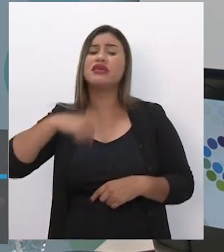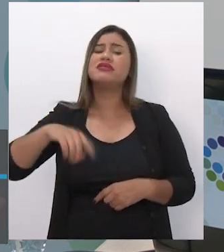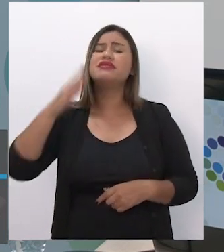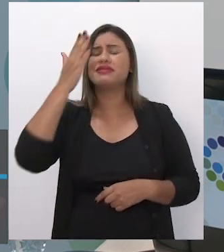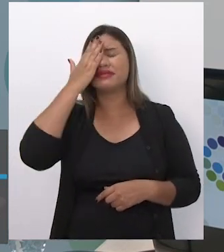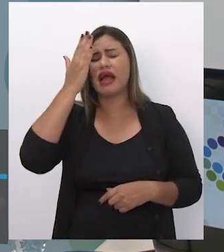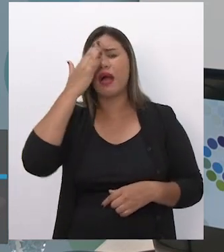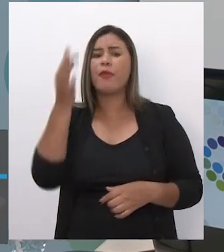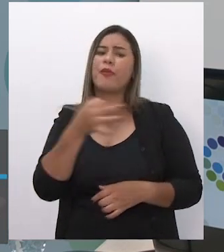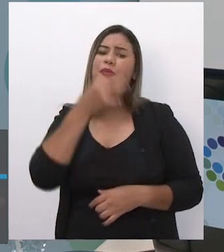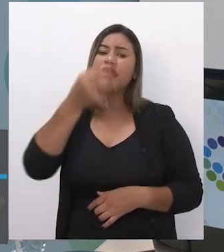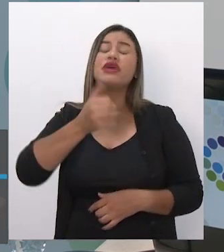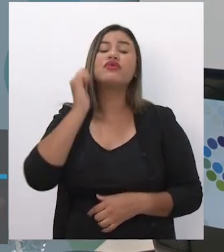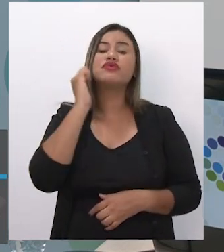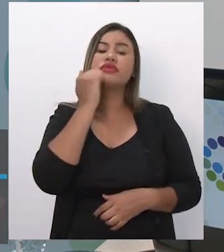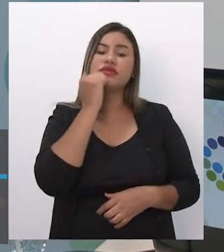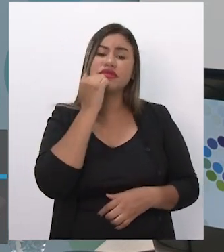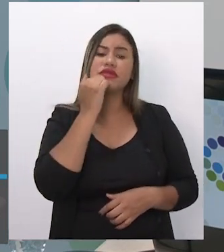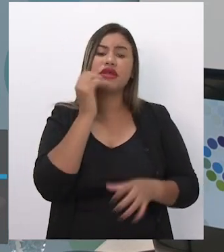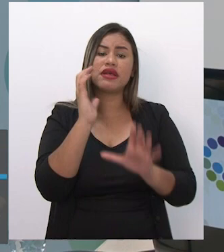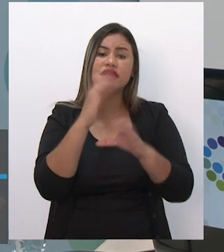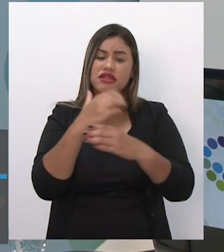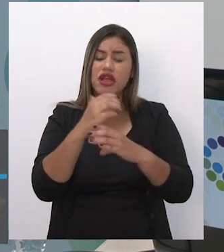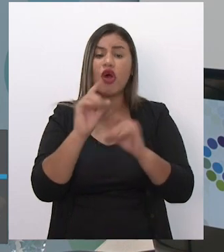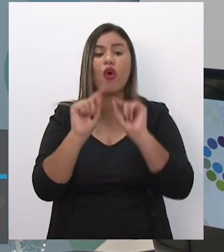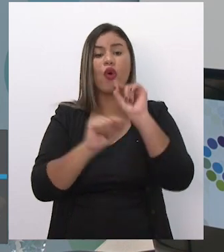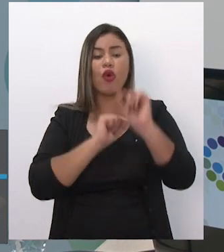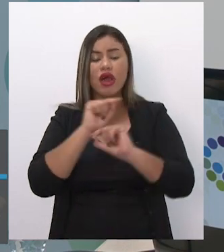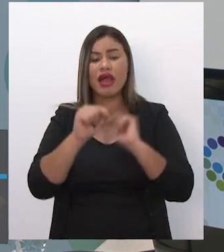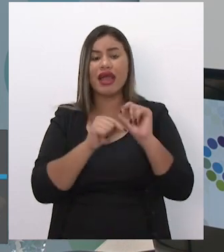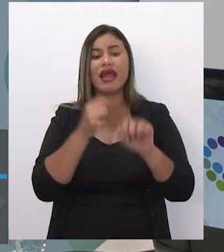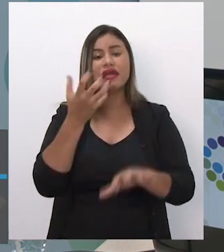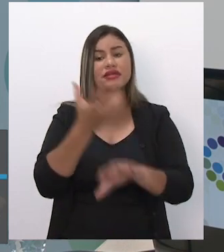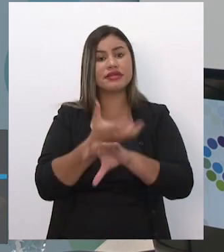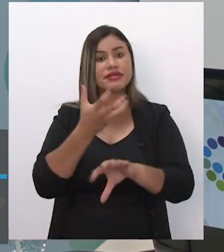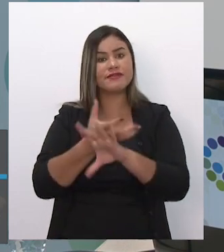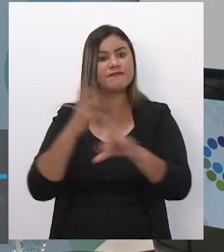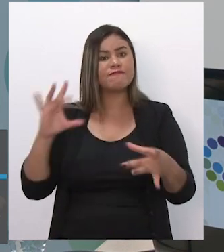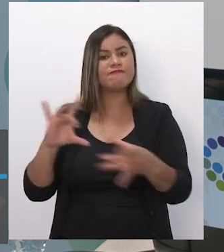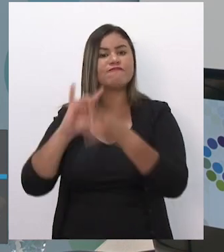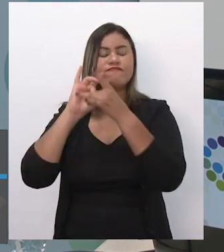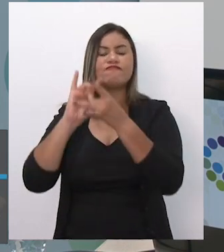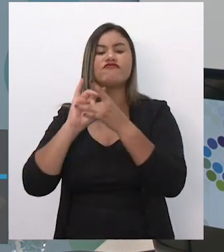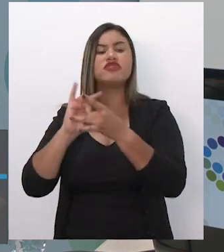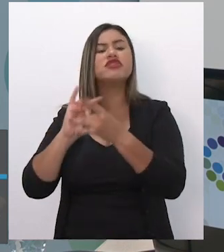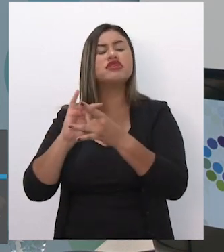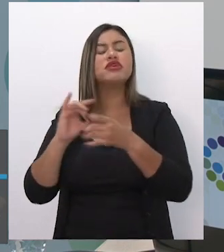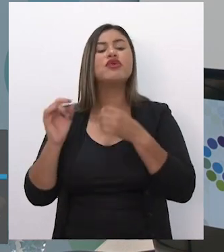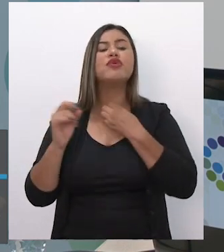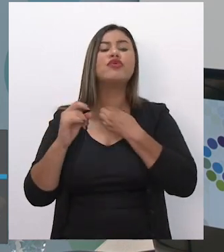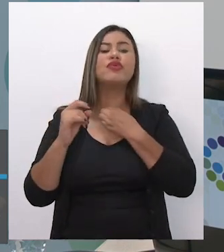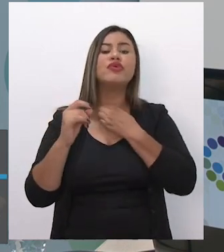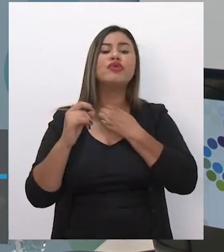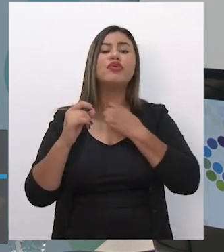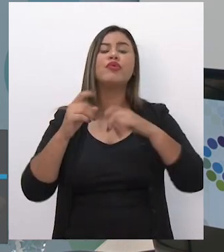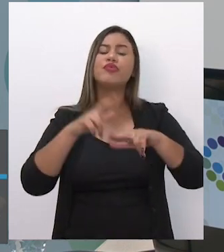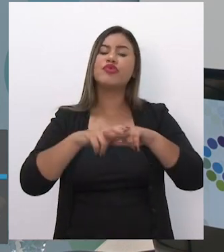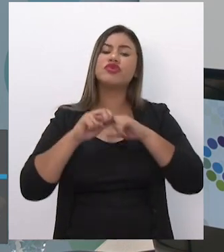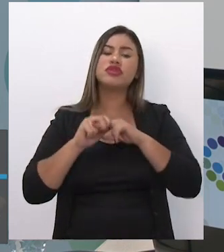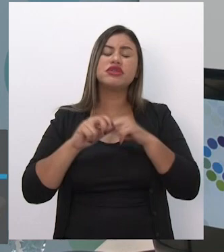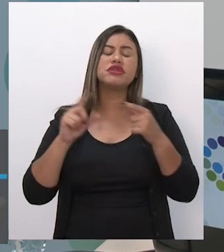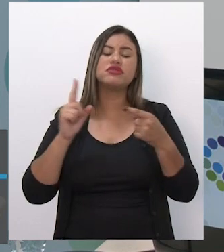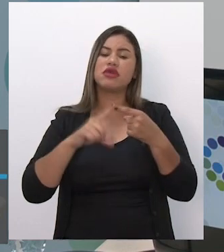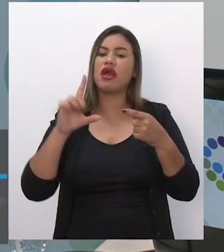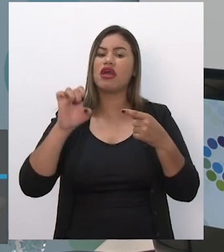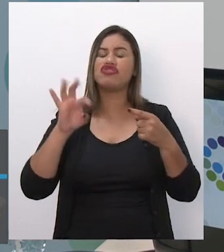que essas disciplinas tiveram uma aproximação mais forte e, por causa da sua epistemologia e